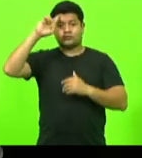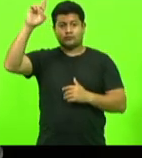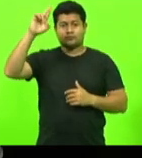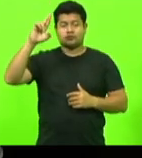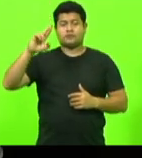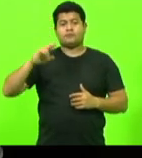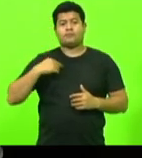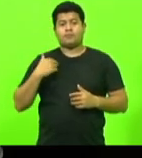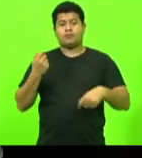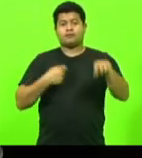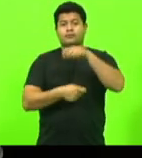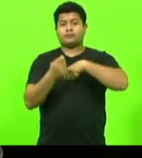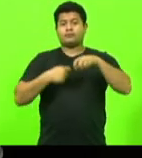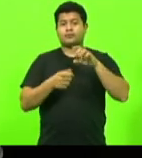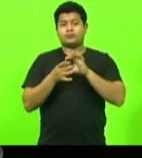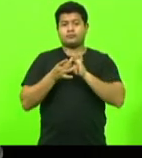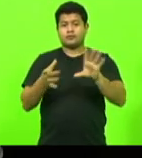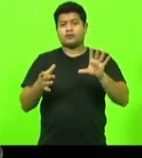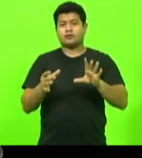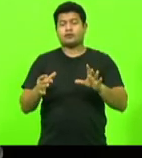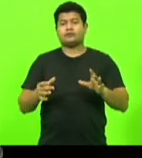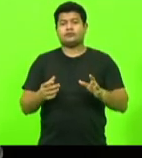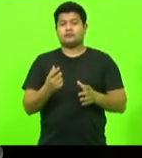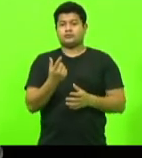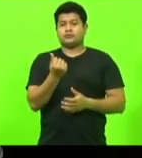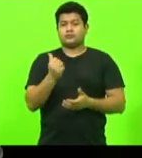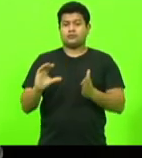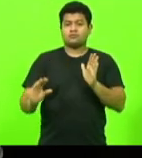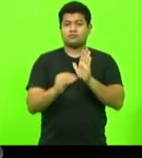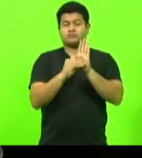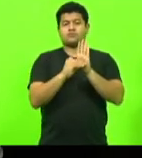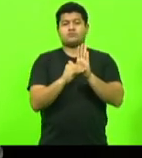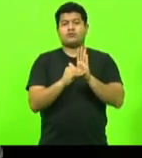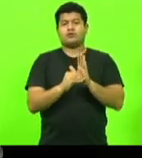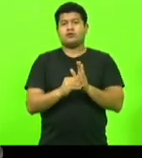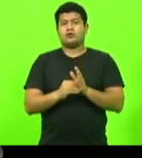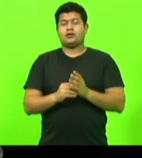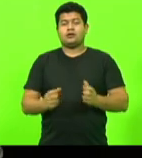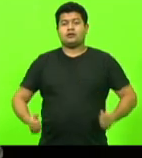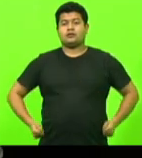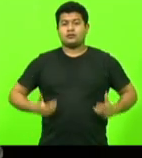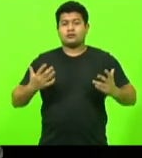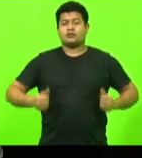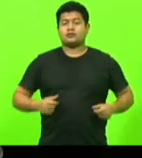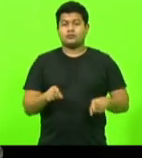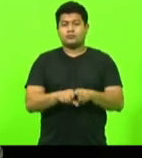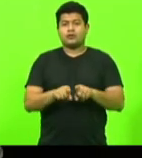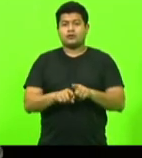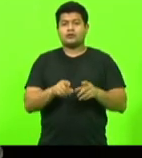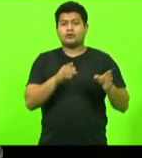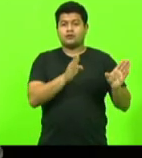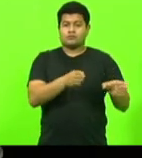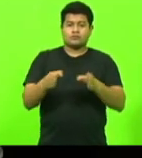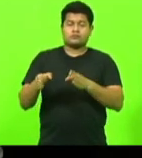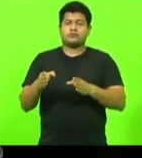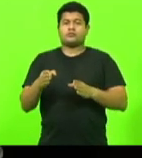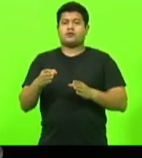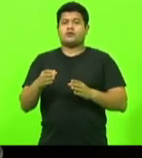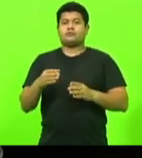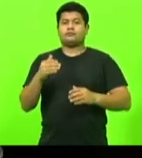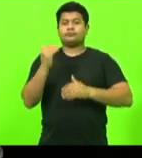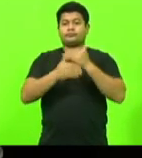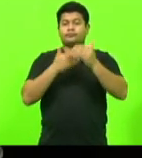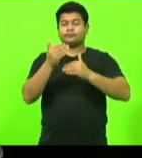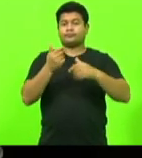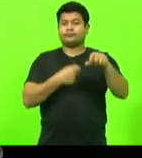para autorizar o incremento de despesa e a organização administrativa da carreira, e que, ao final desse